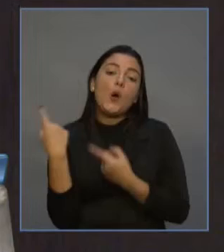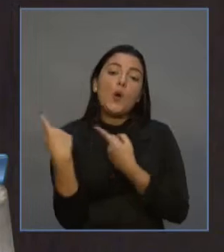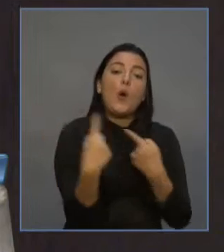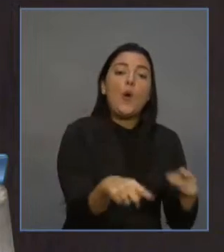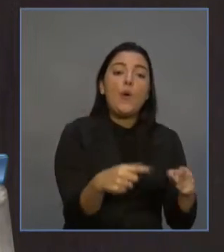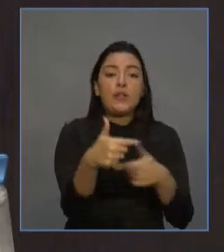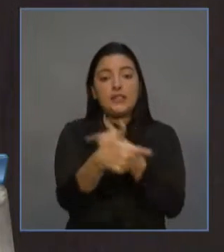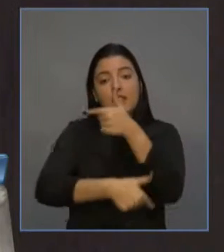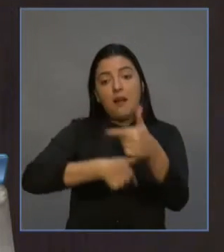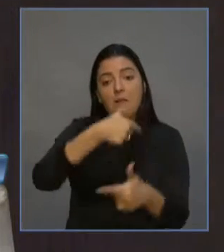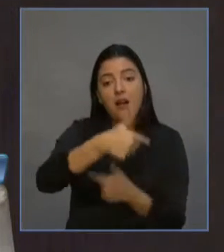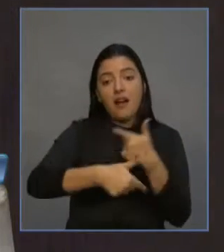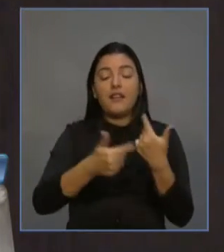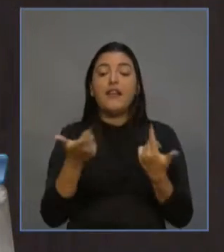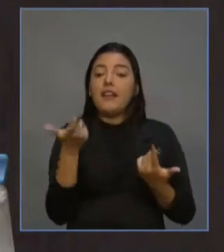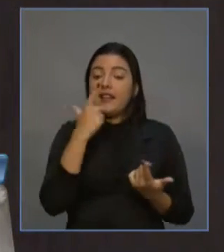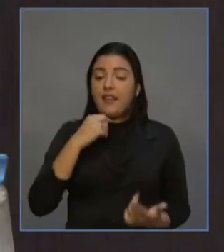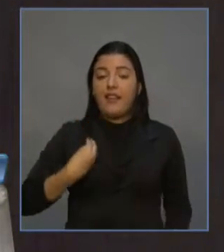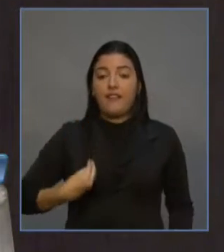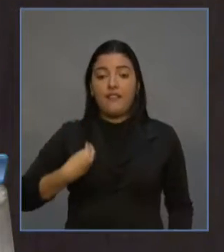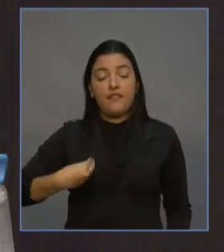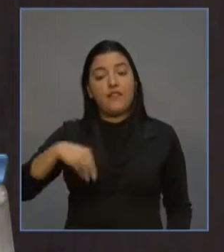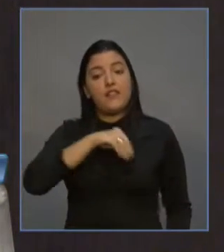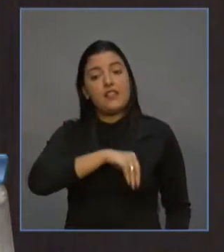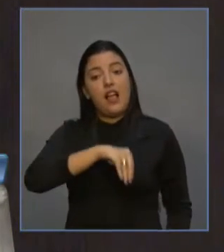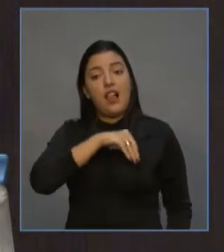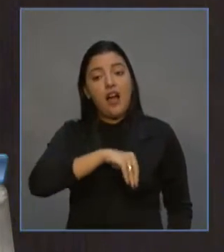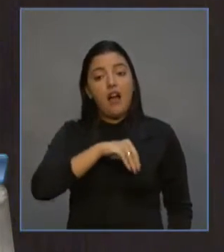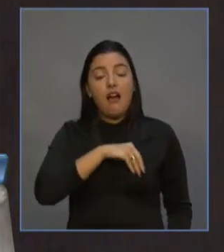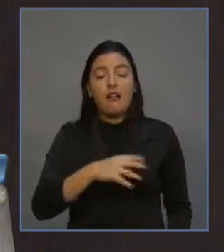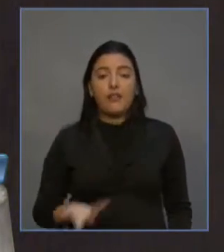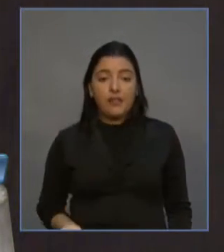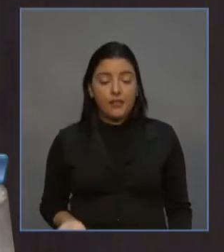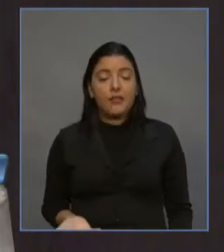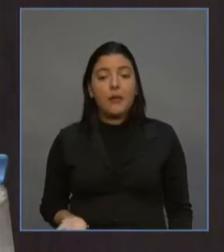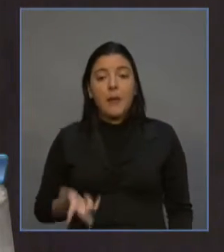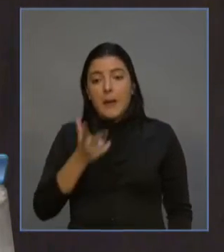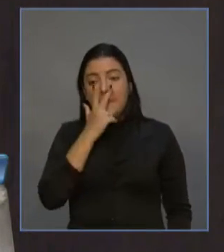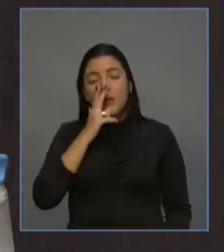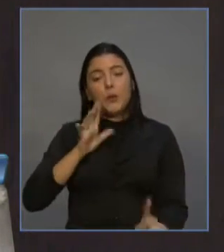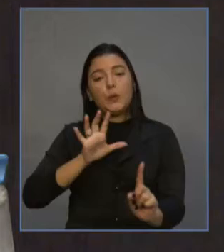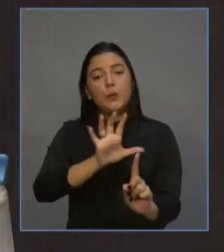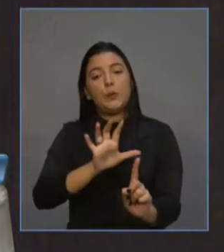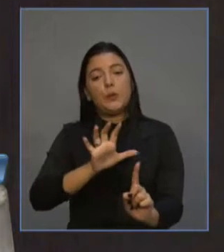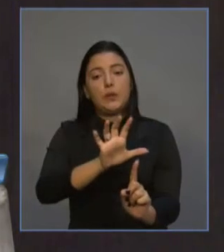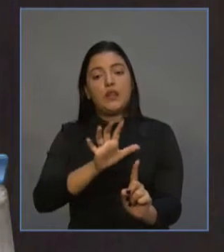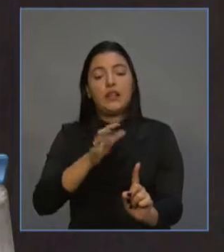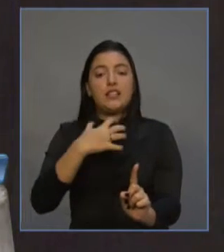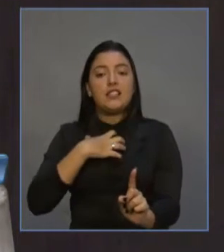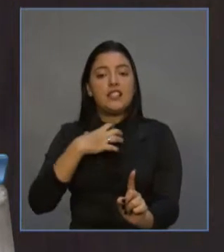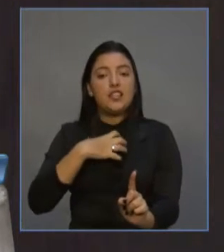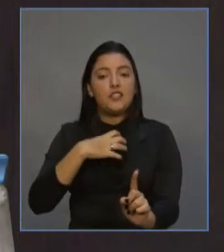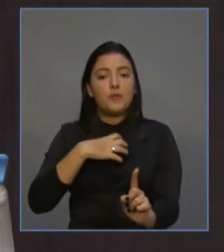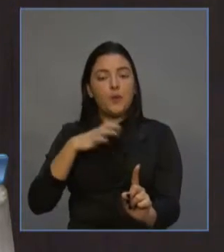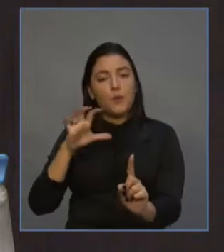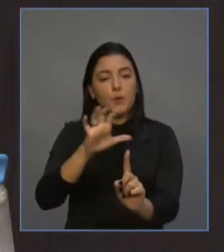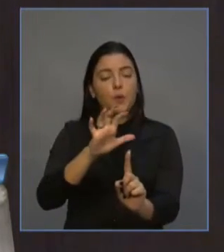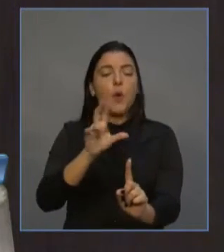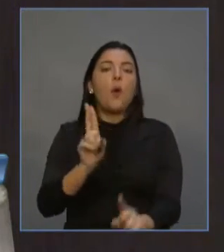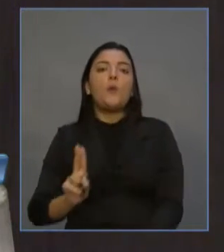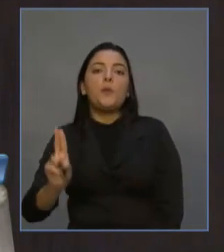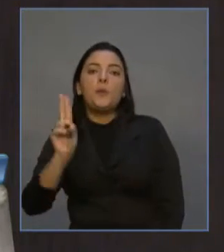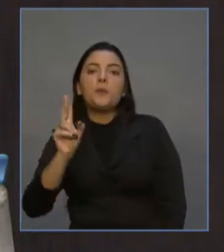Ele é contra aqueles que vivem do seu trabalho. Ele está manipulando sentimentos, se utilizando